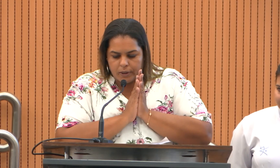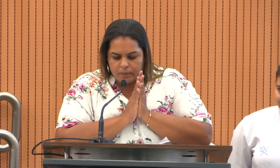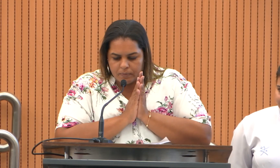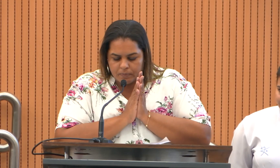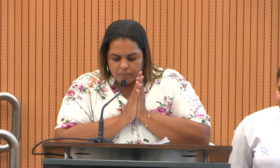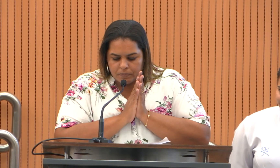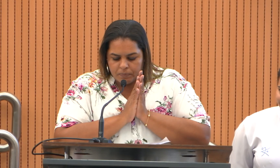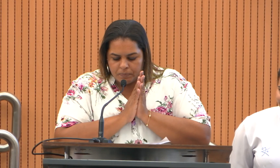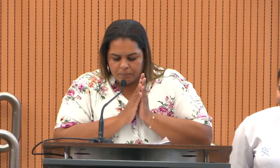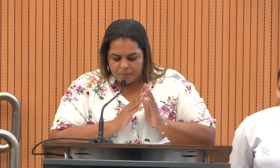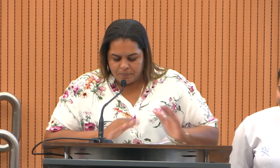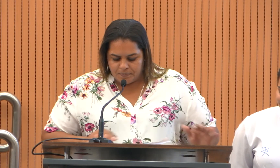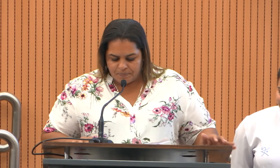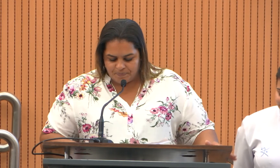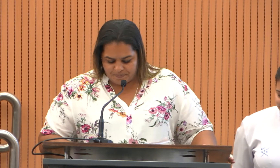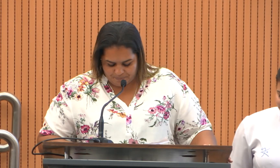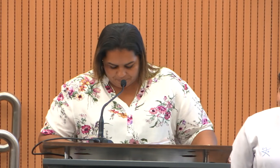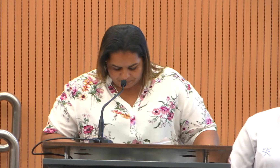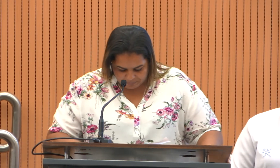Torá.